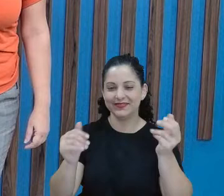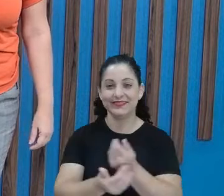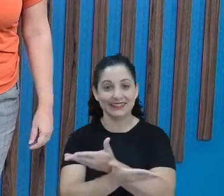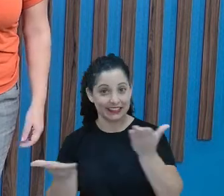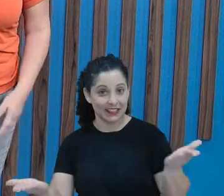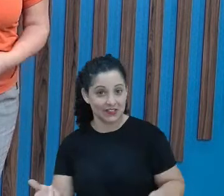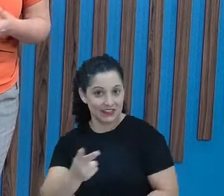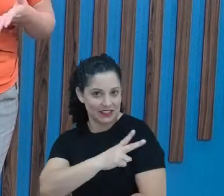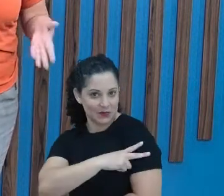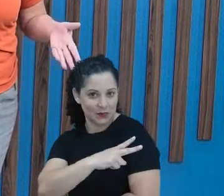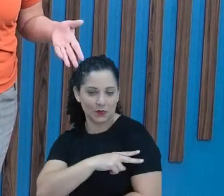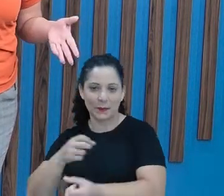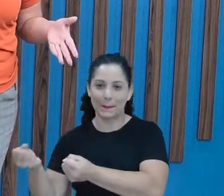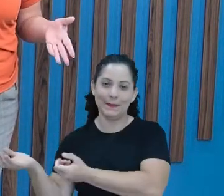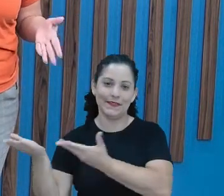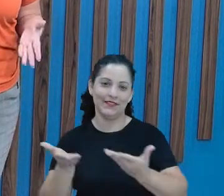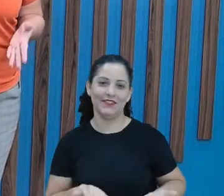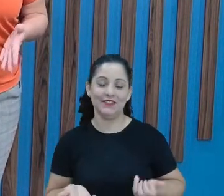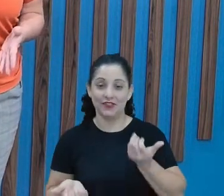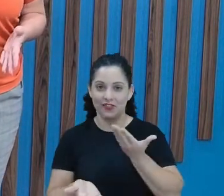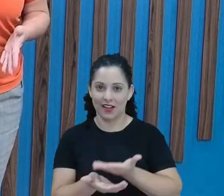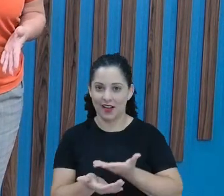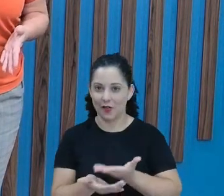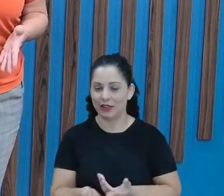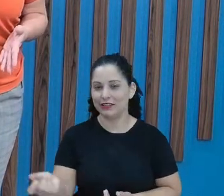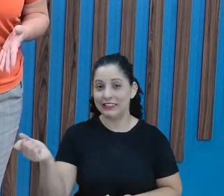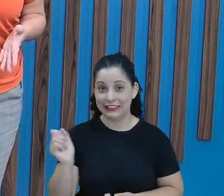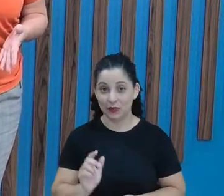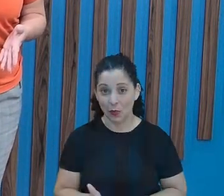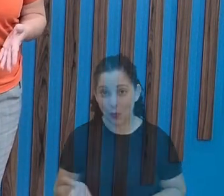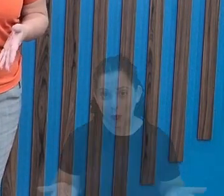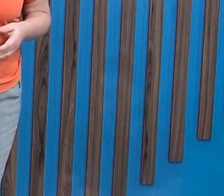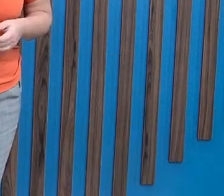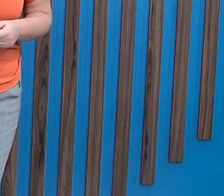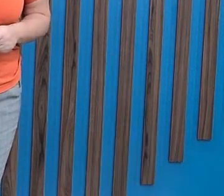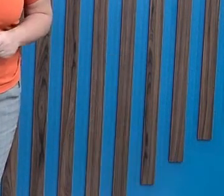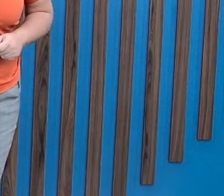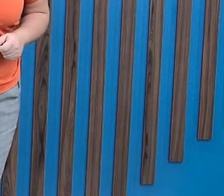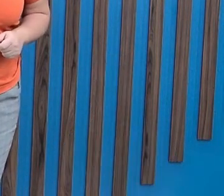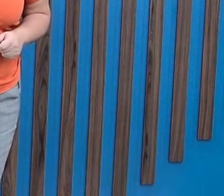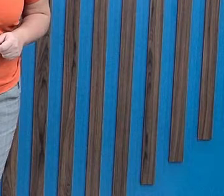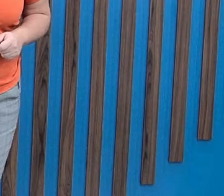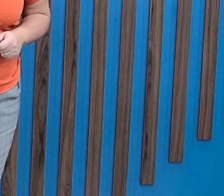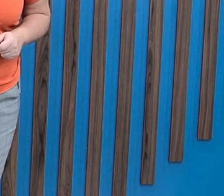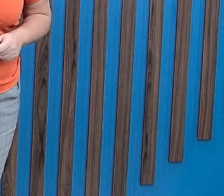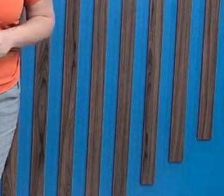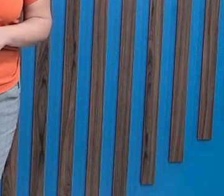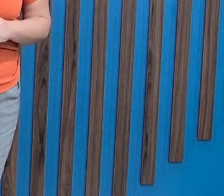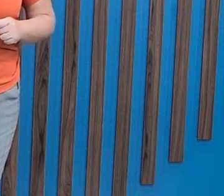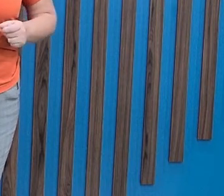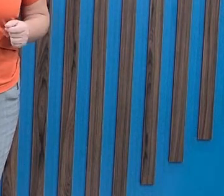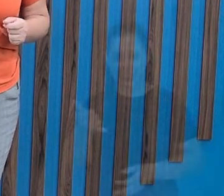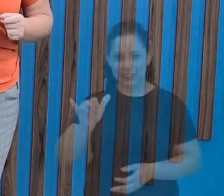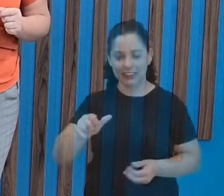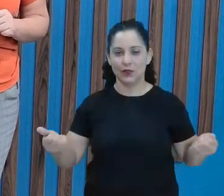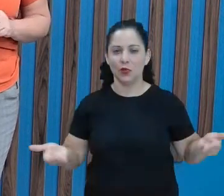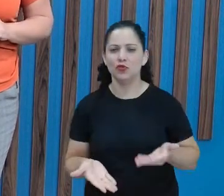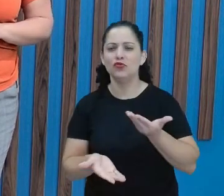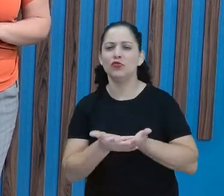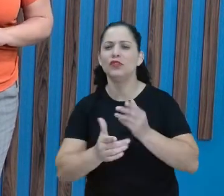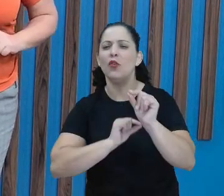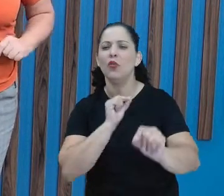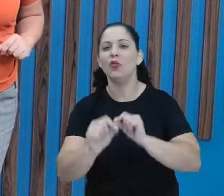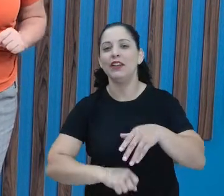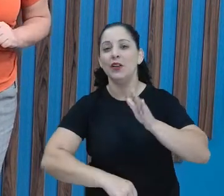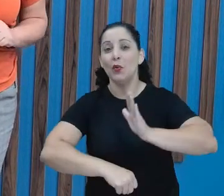estudantes do segundo ano, bem-vindos para a nossa aula de História de hoje. Eu sou a professora Eli Graciele e vamos trabalhar a temática o tempo